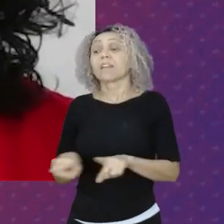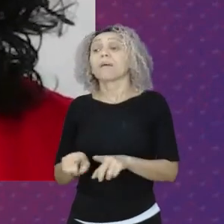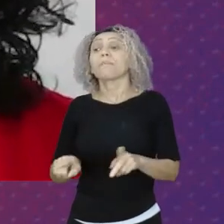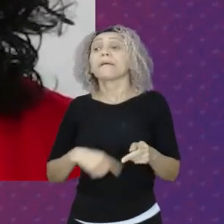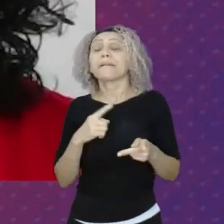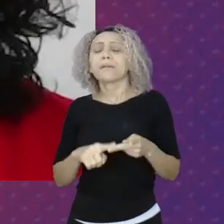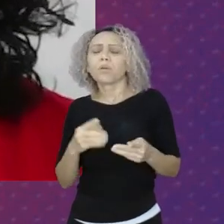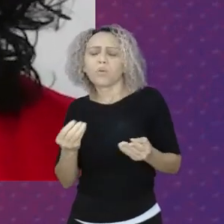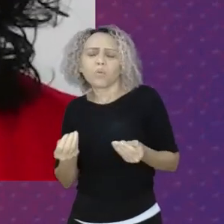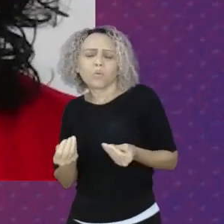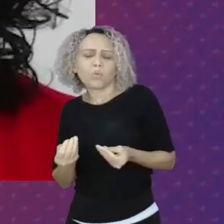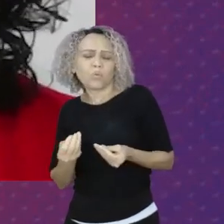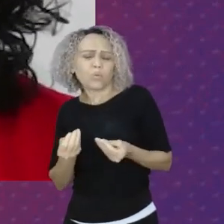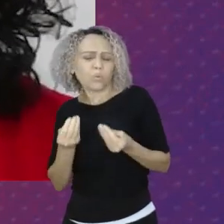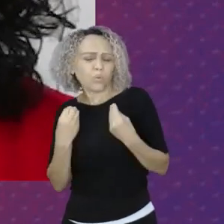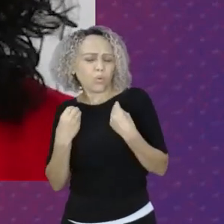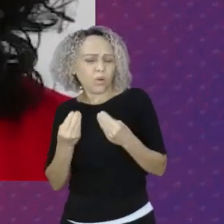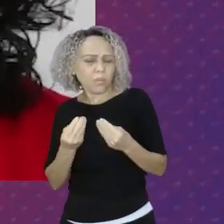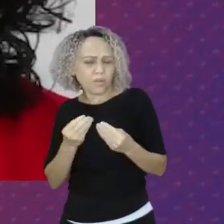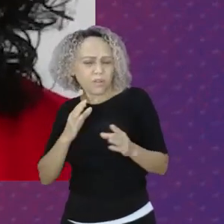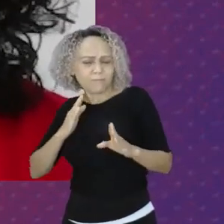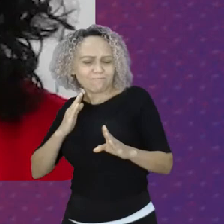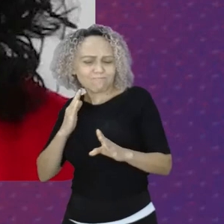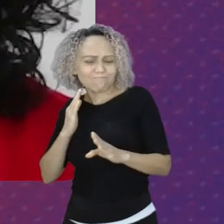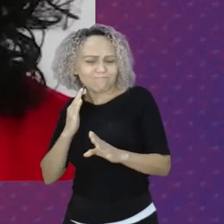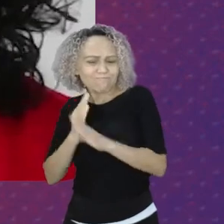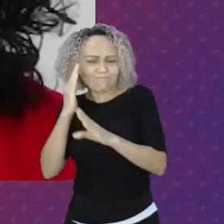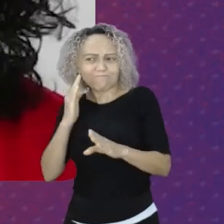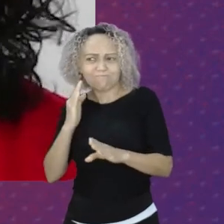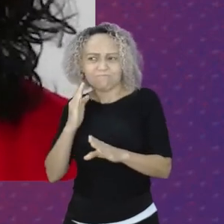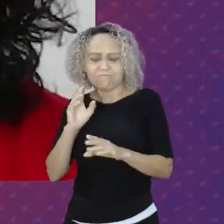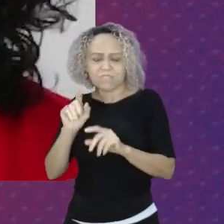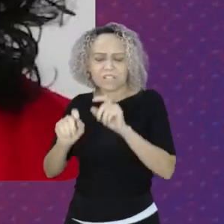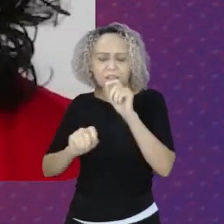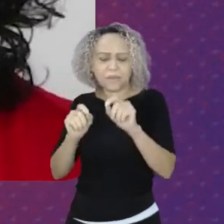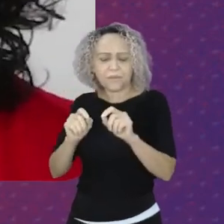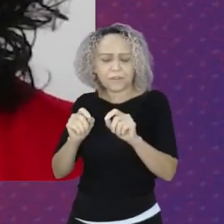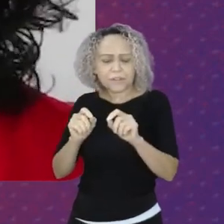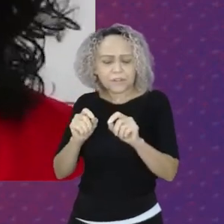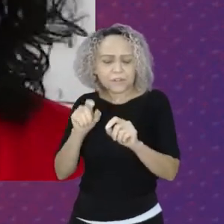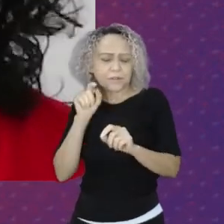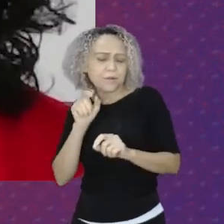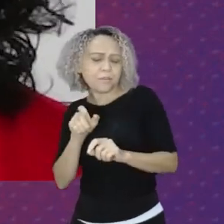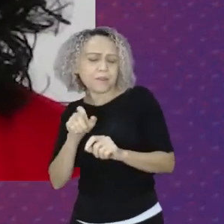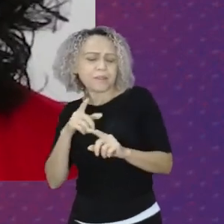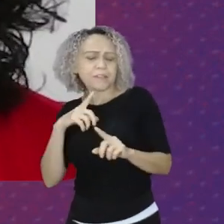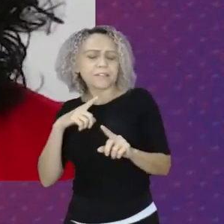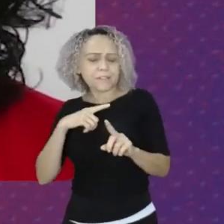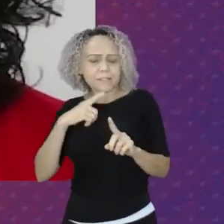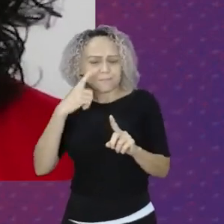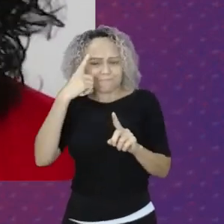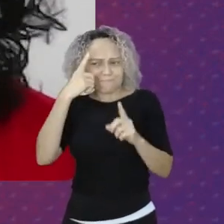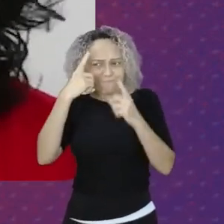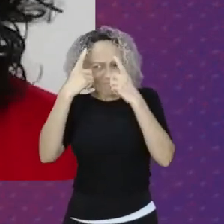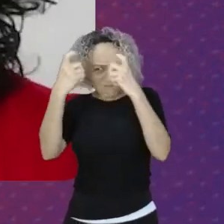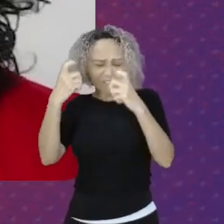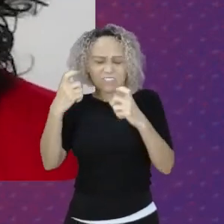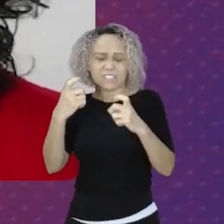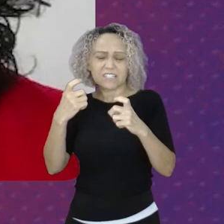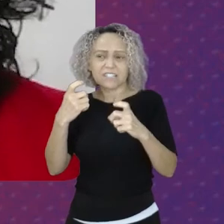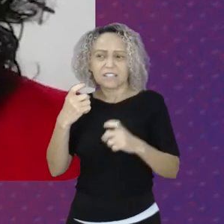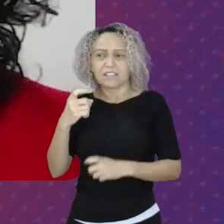é através das infecções sexualmente transmissíveis. Antigamente a gente chamava de